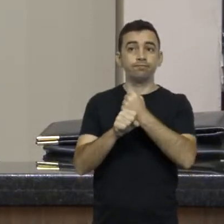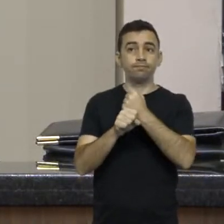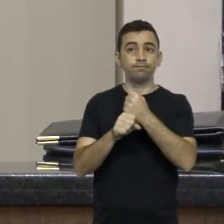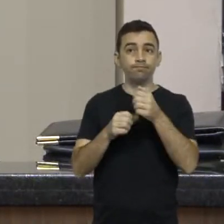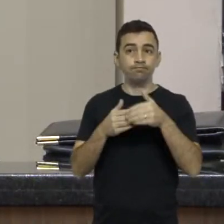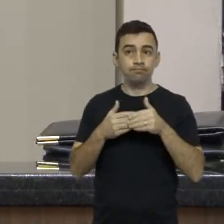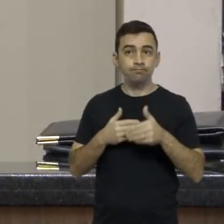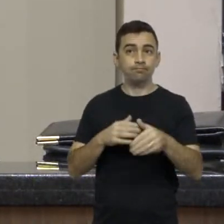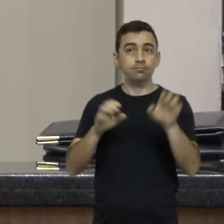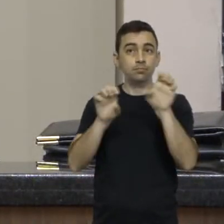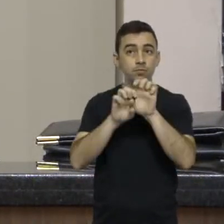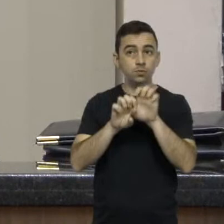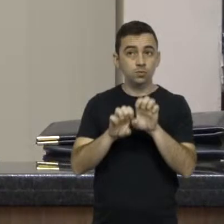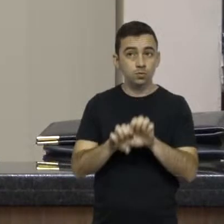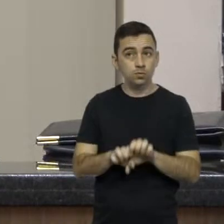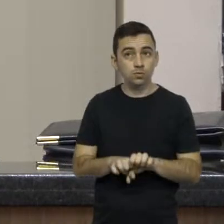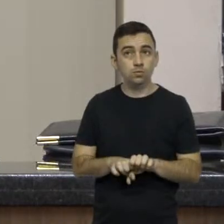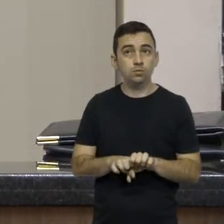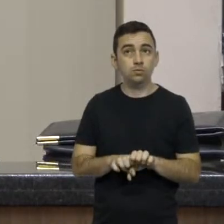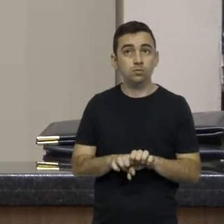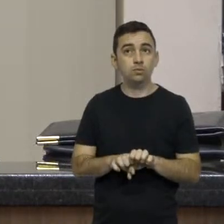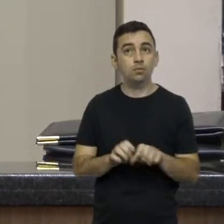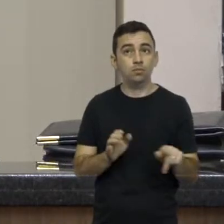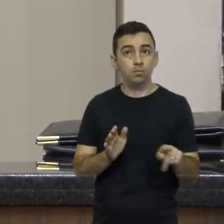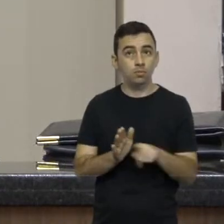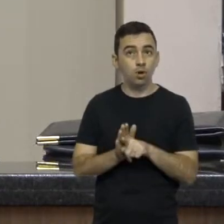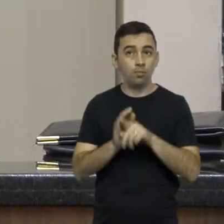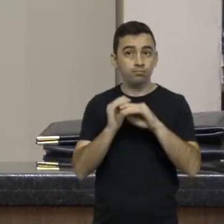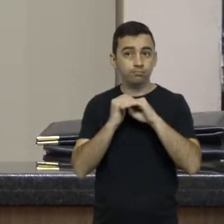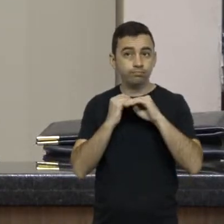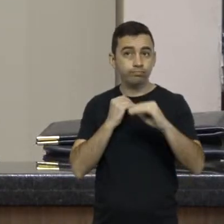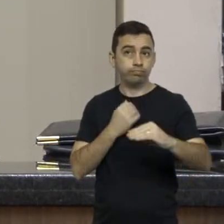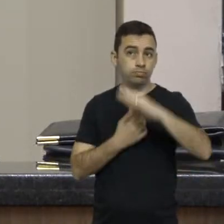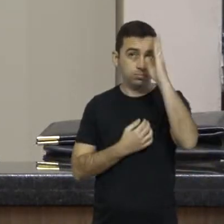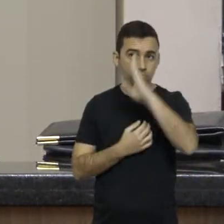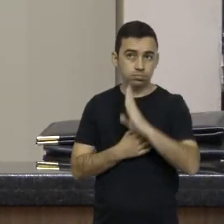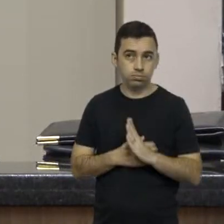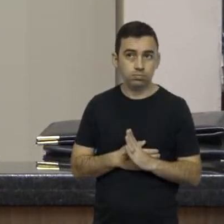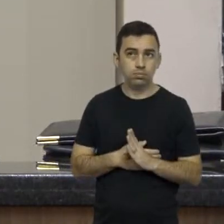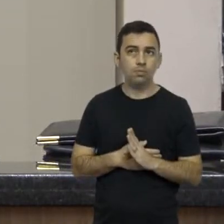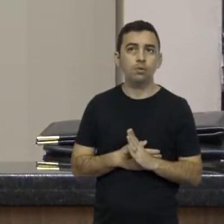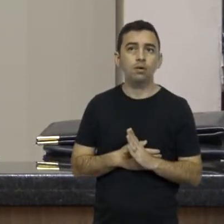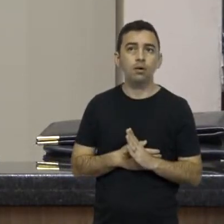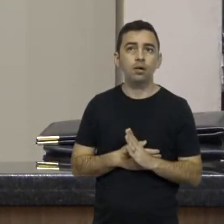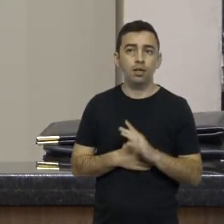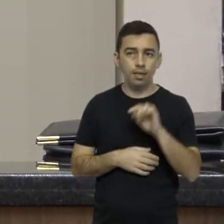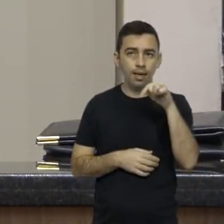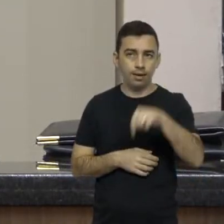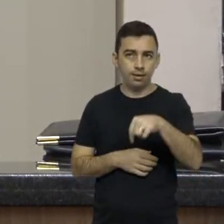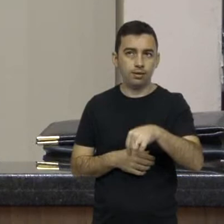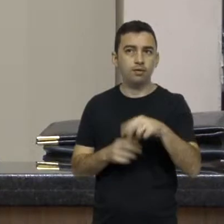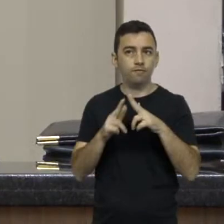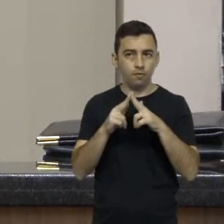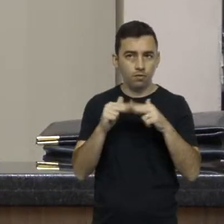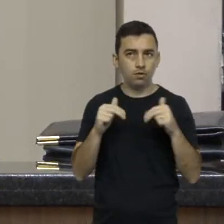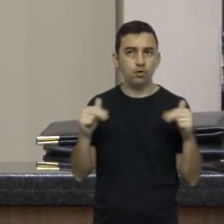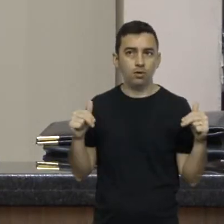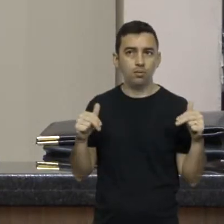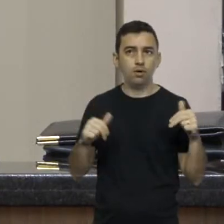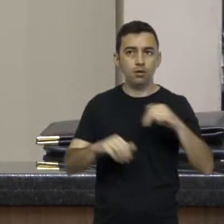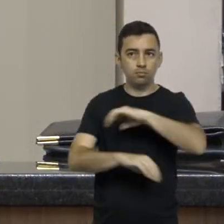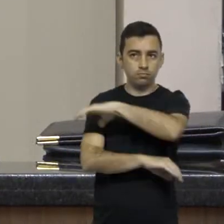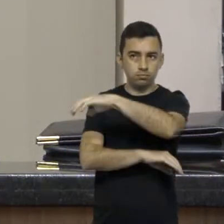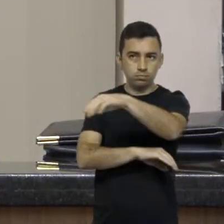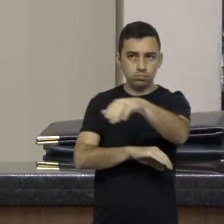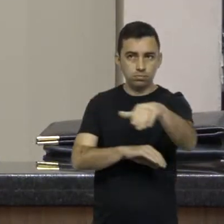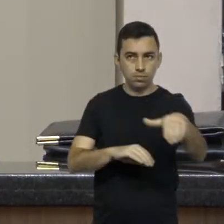de infraestrutura de estradas no Brasil está sendo feita aqui em Florianópolis, que é o contorno aqui de